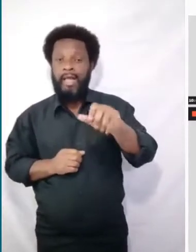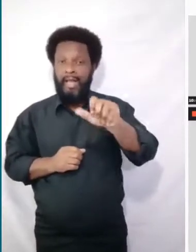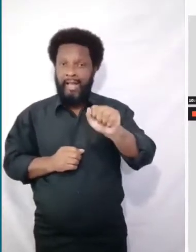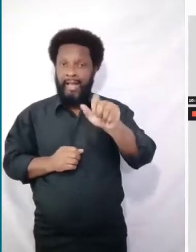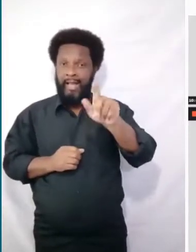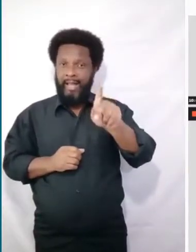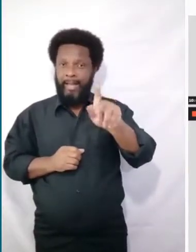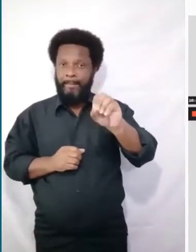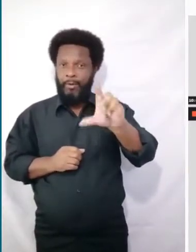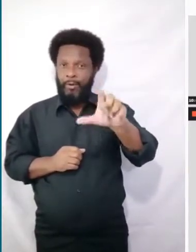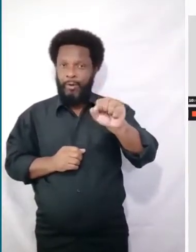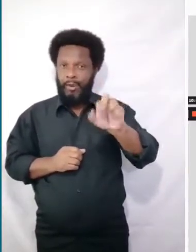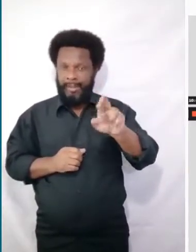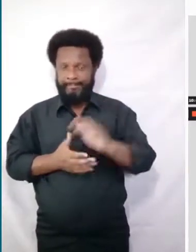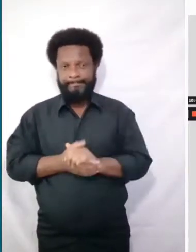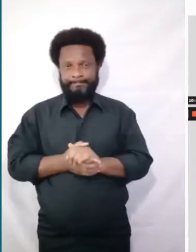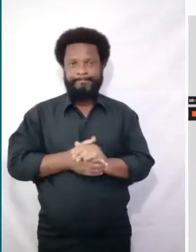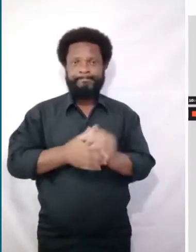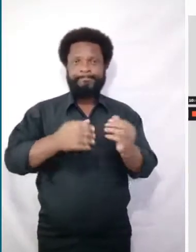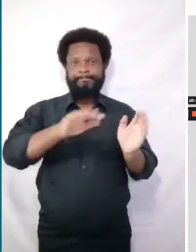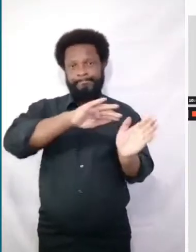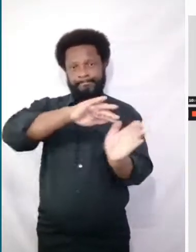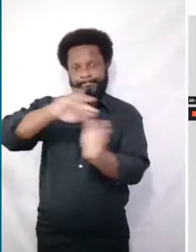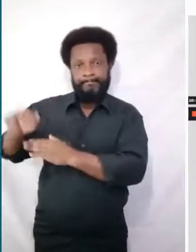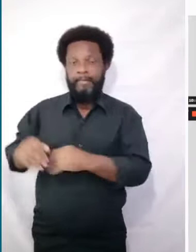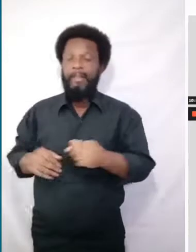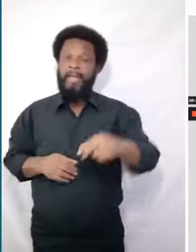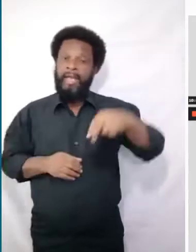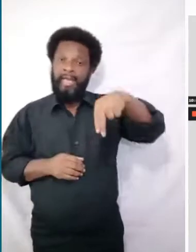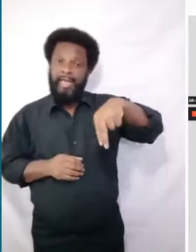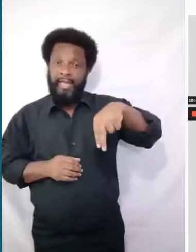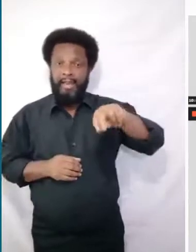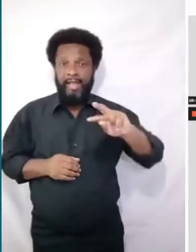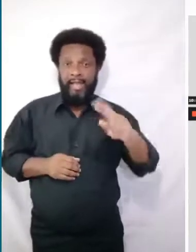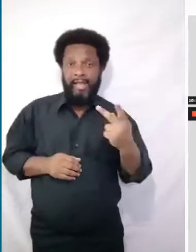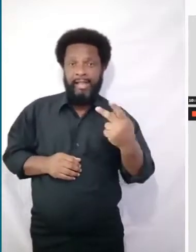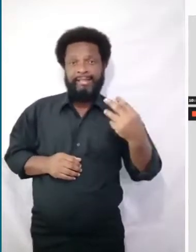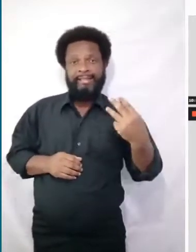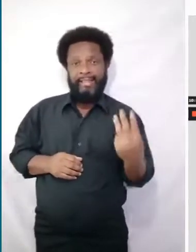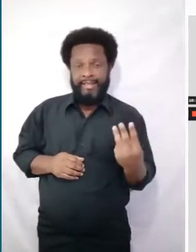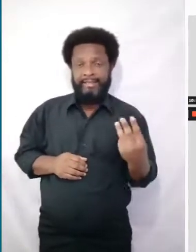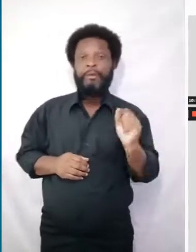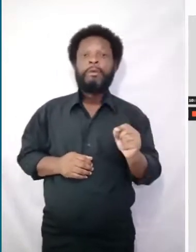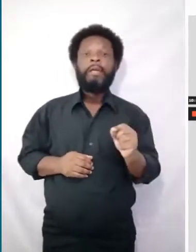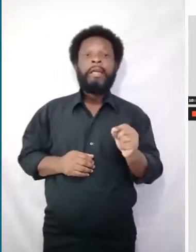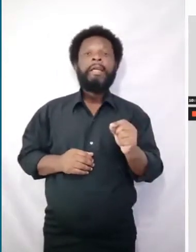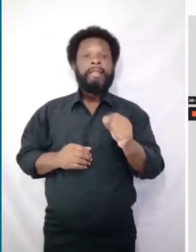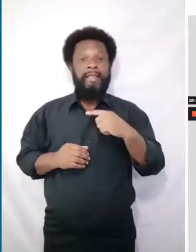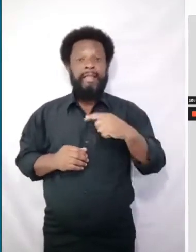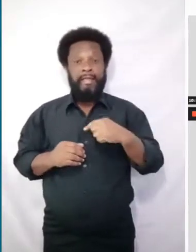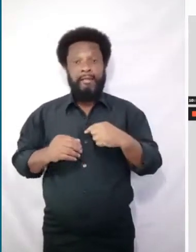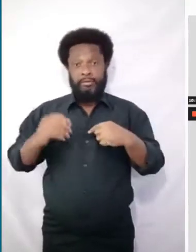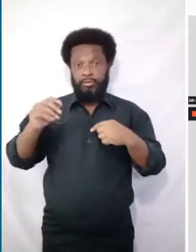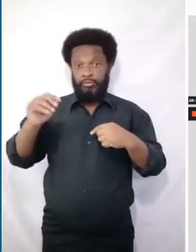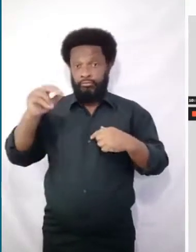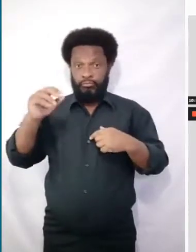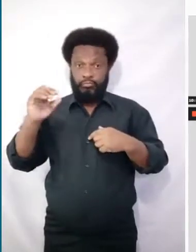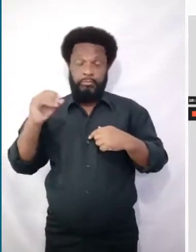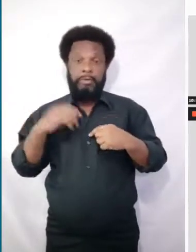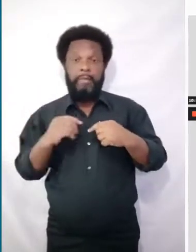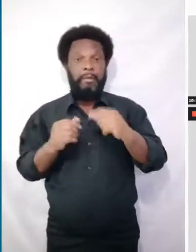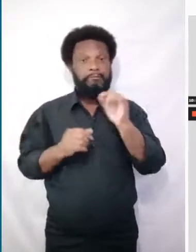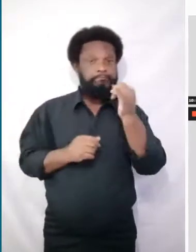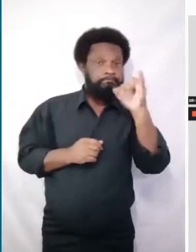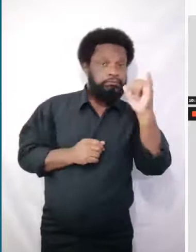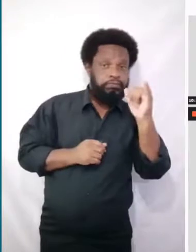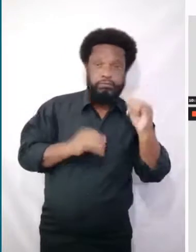tenho uma molécula apolar. Bem, NH3. Nitrogênio é o mais eletronegativo, certo? Que o hidrogênio. Então, para cada